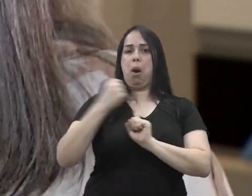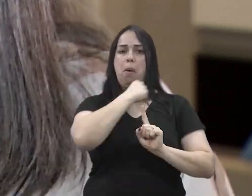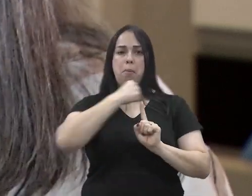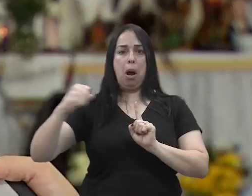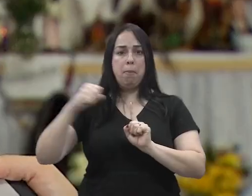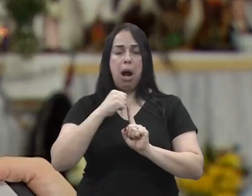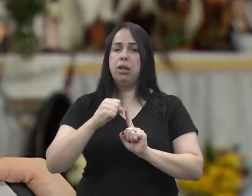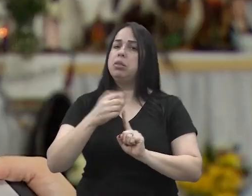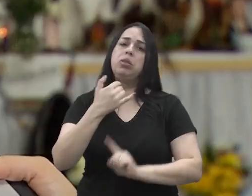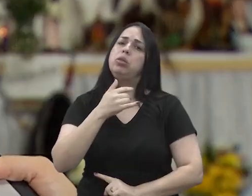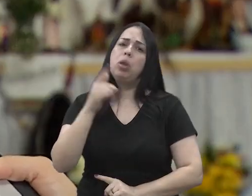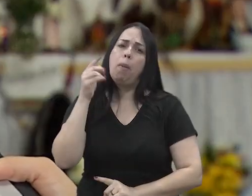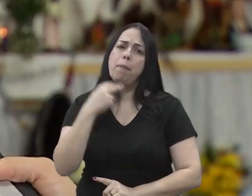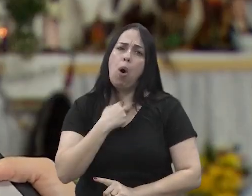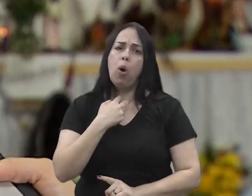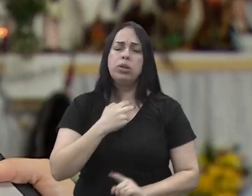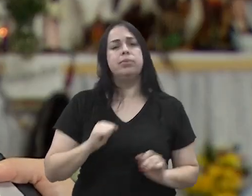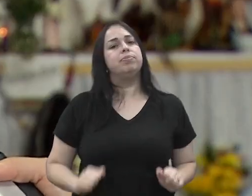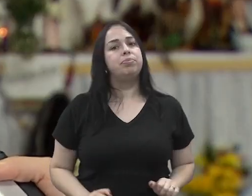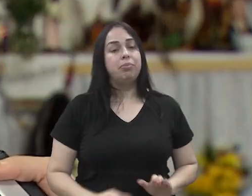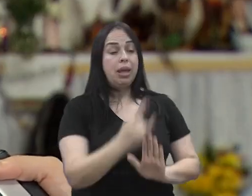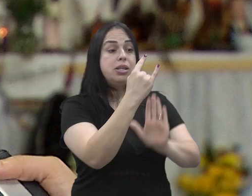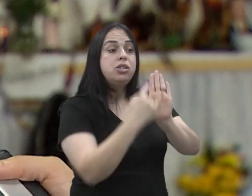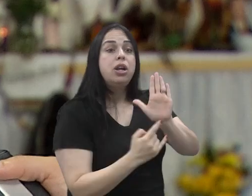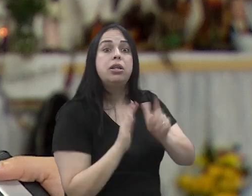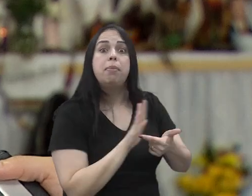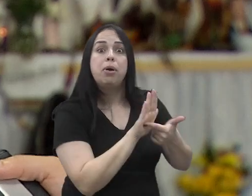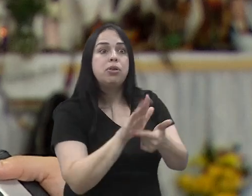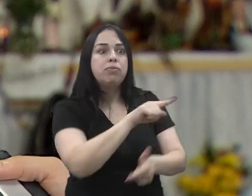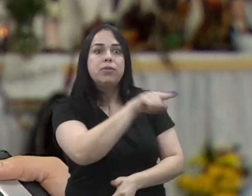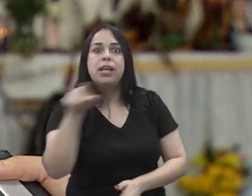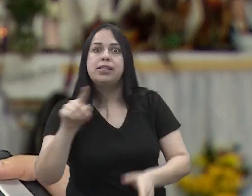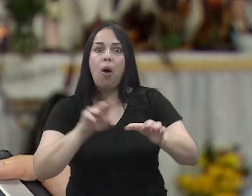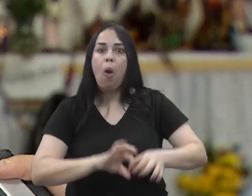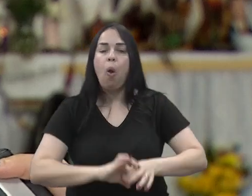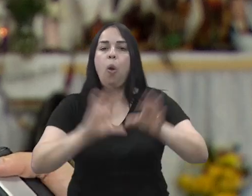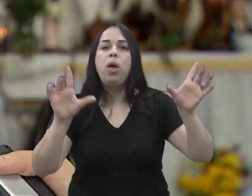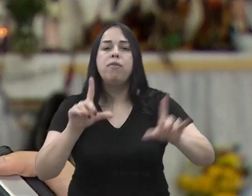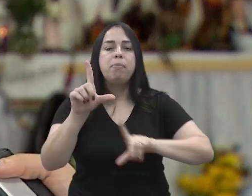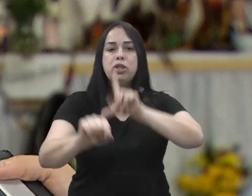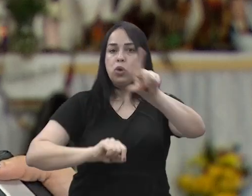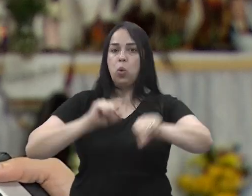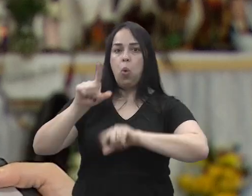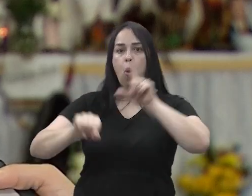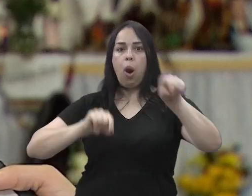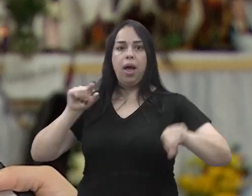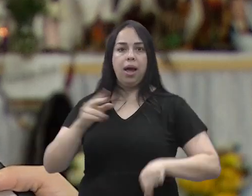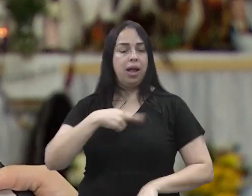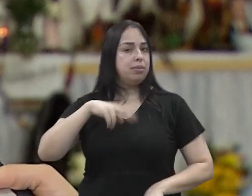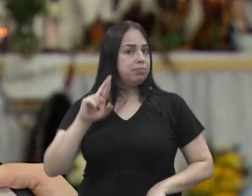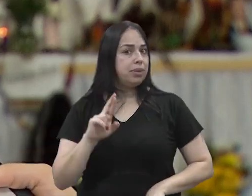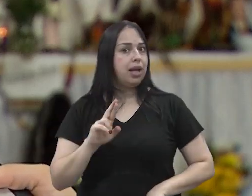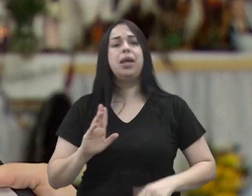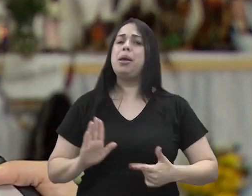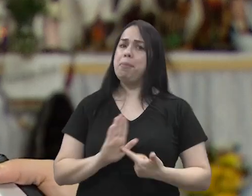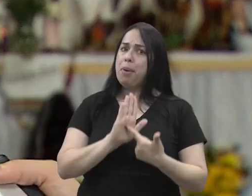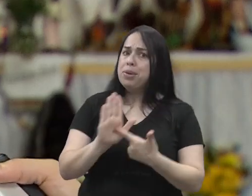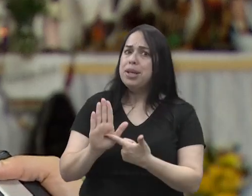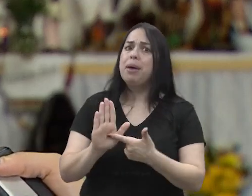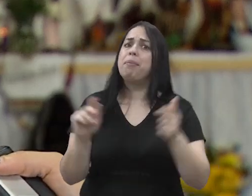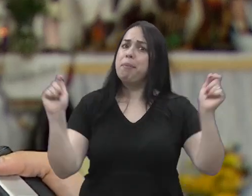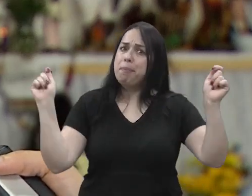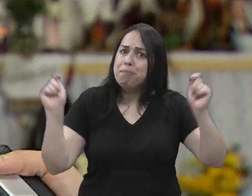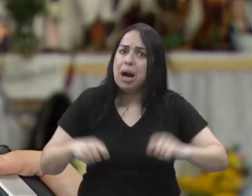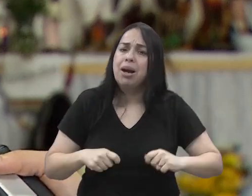espancado na rua. Esse direito veio para mostrar que as pessoas elas têm a liberdade de escolher a sua religião e de poder